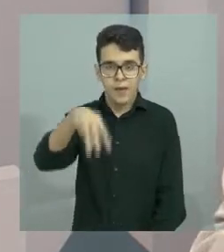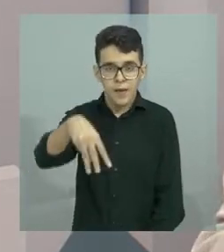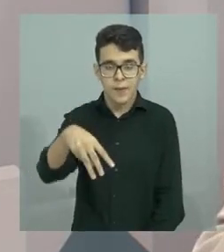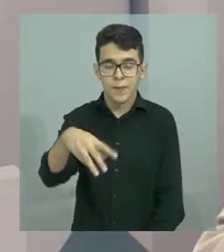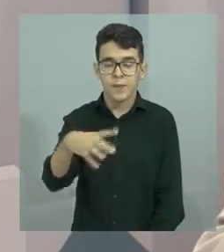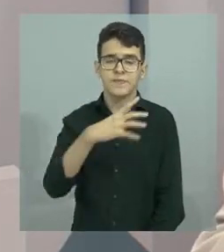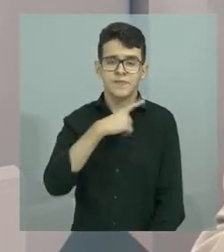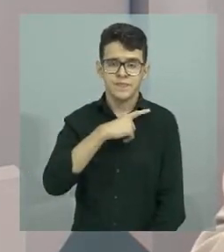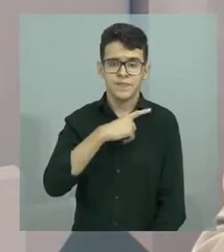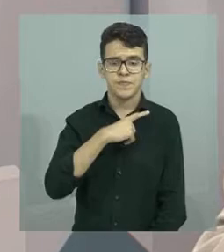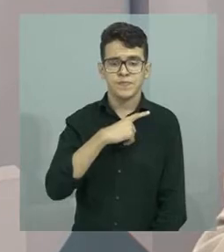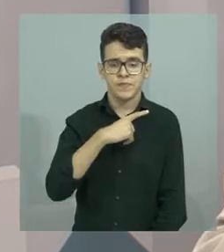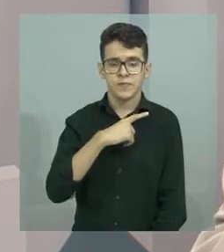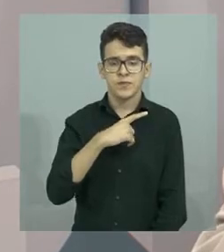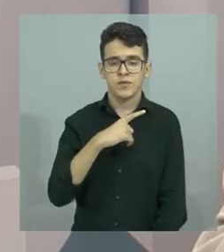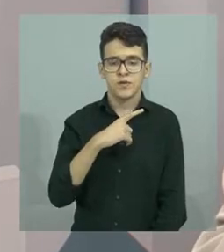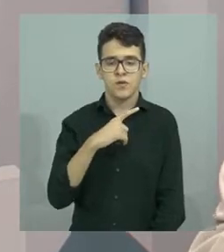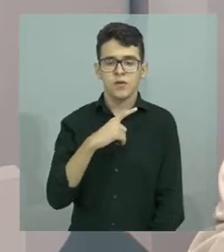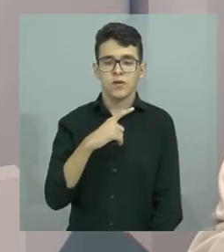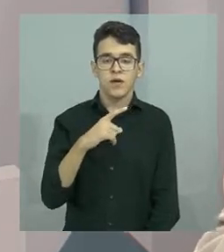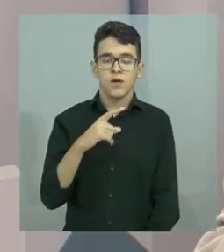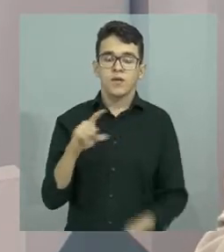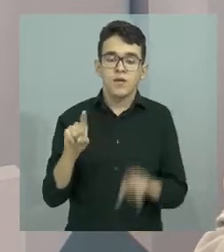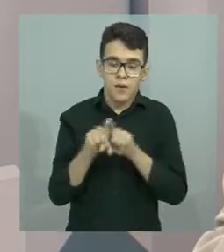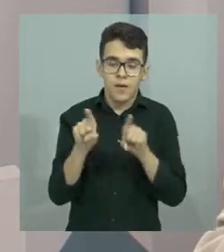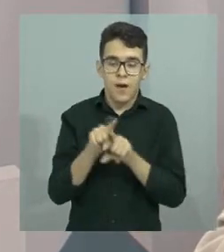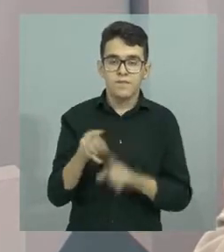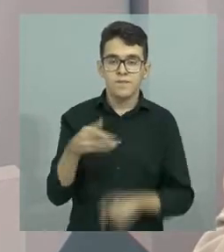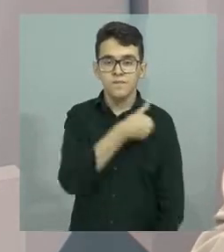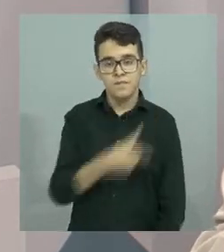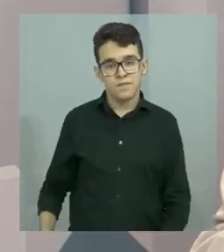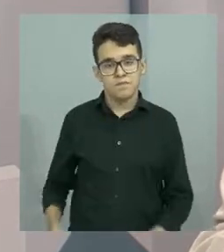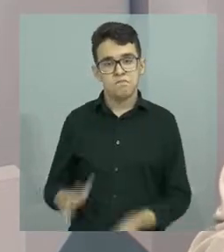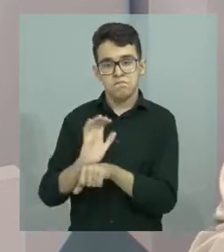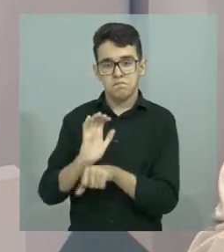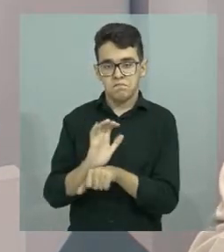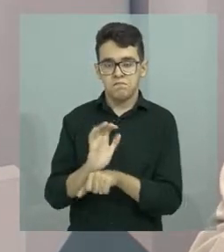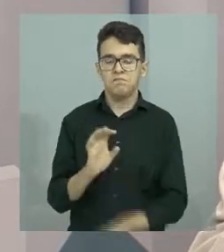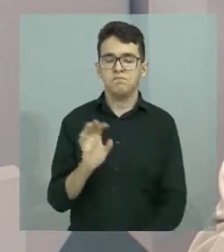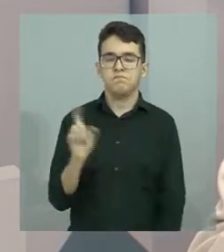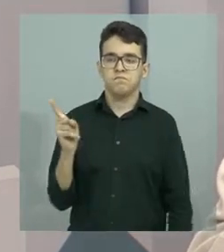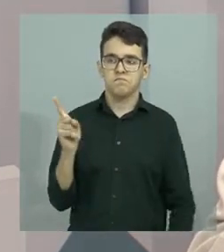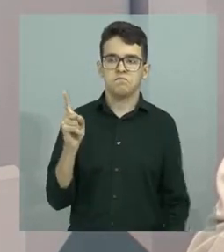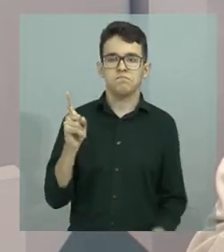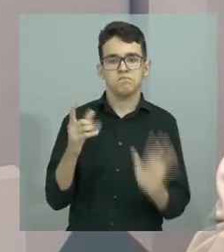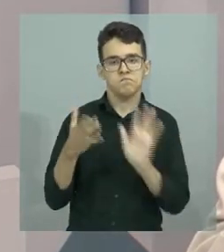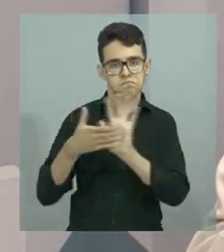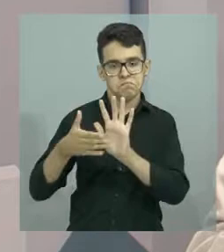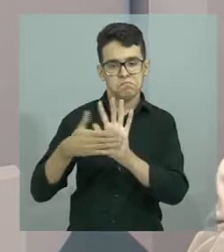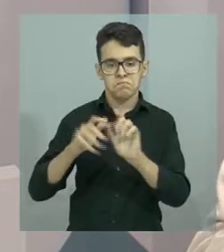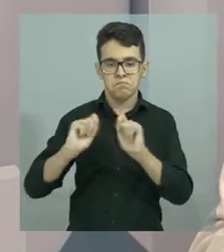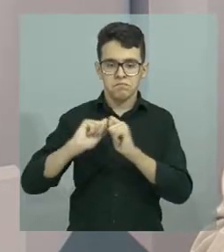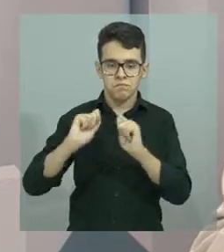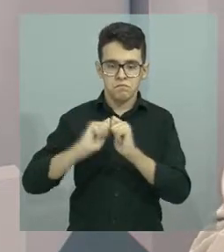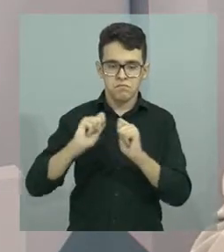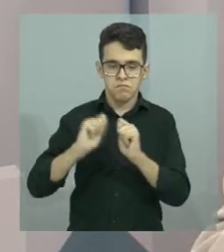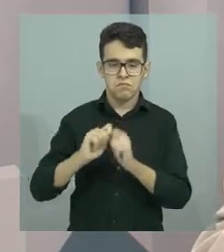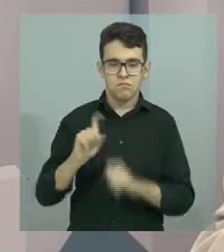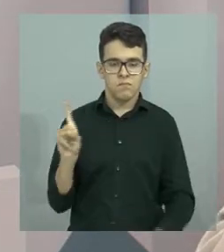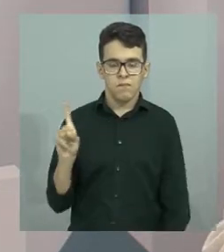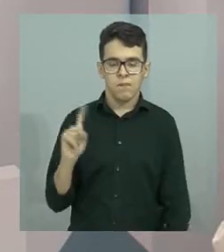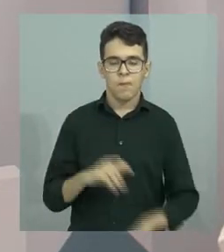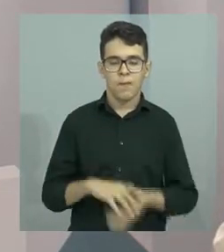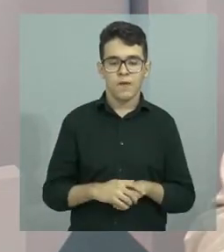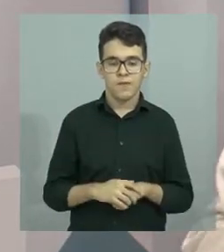algumas iniciativas também no âmbito do governo do Estado, acho que no campo da Secretaria das Cidades e do INESP, da Assembleia